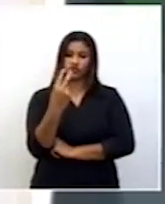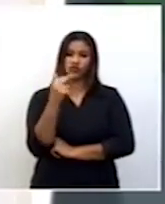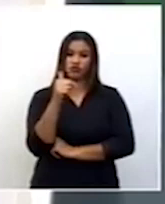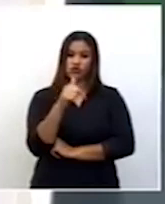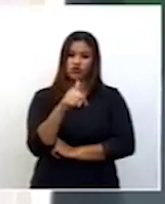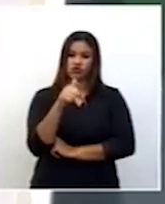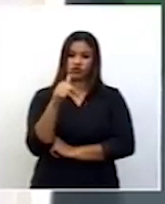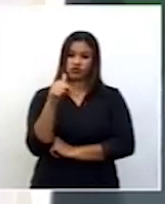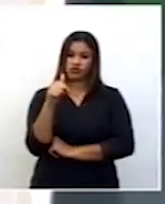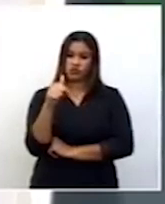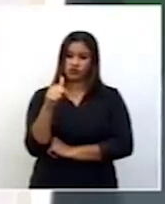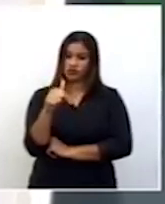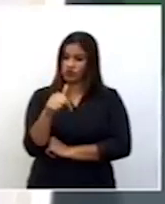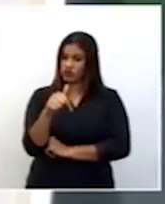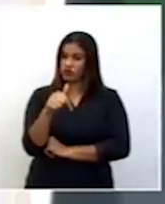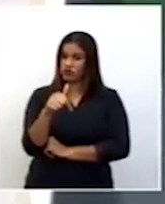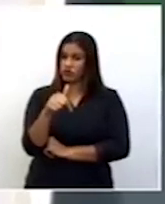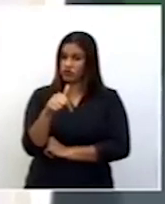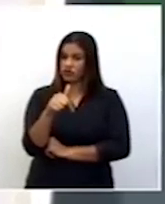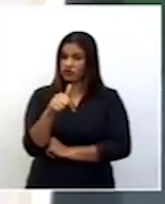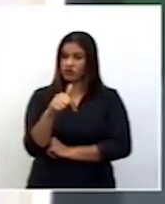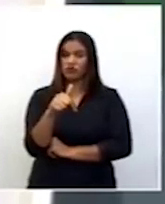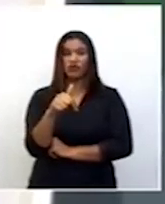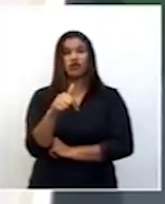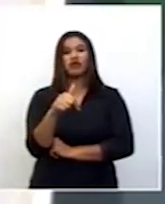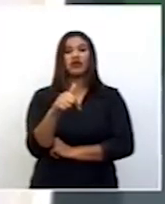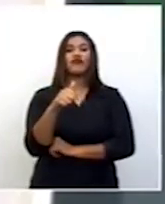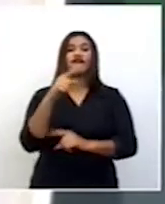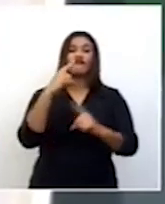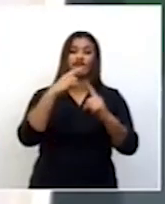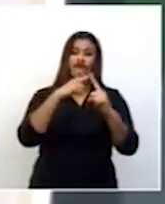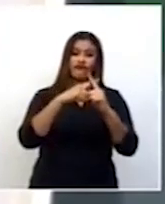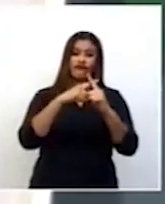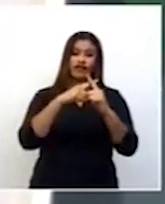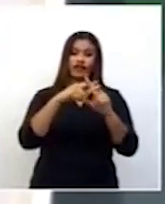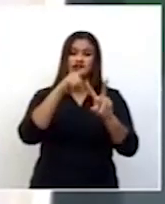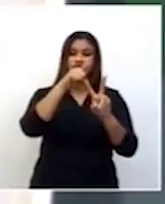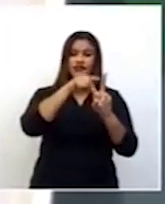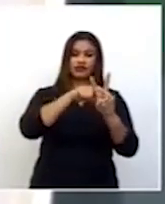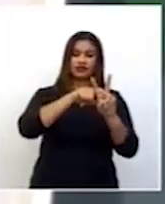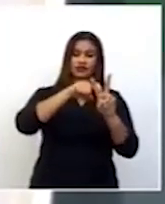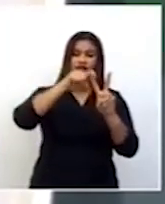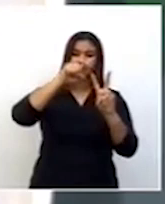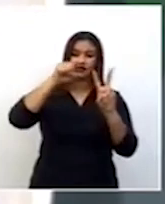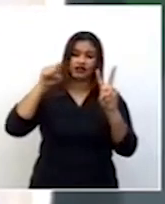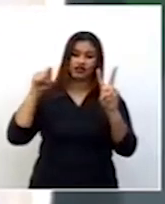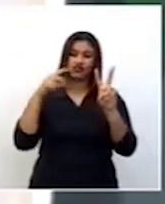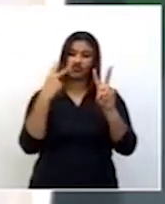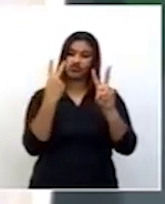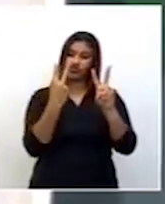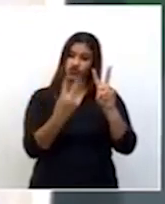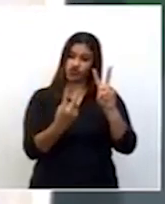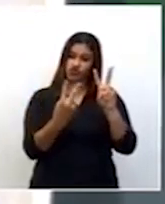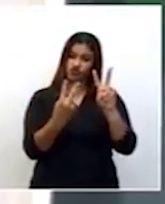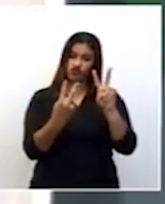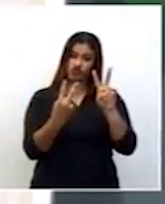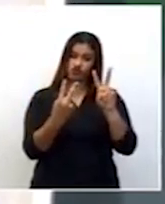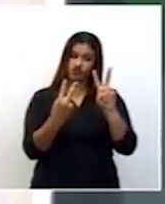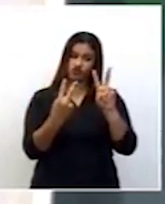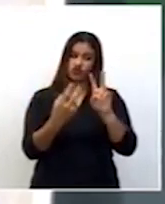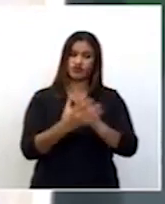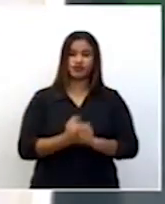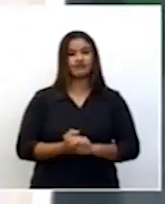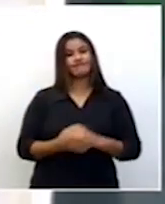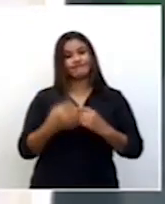32.767, fiz a subtração, vezes a raiz de 2. Qualquer termo dividido por 1 é ele mesmo. Então, essa é